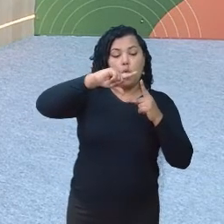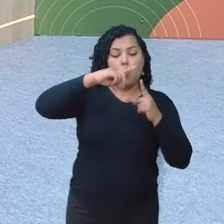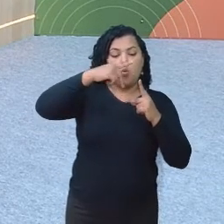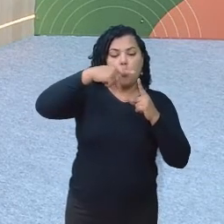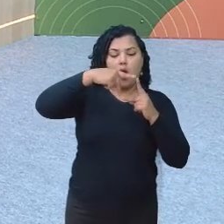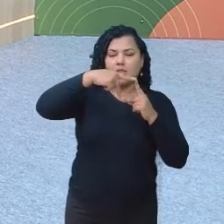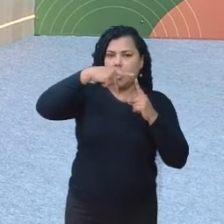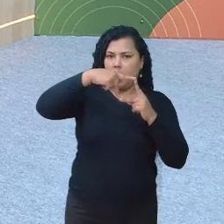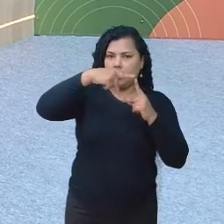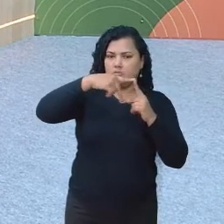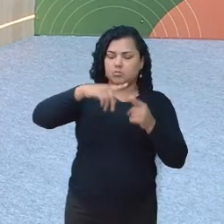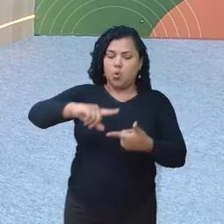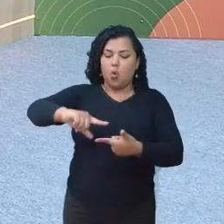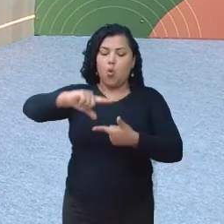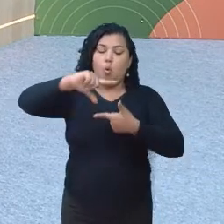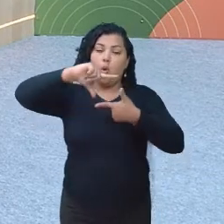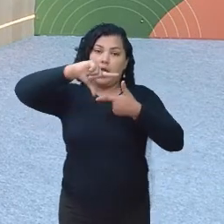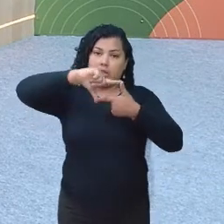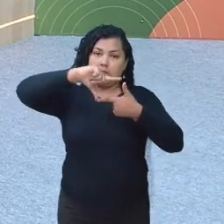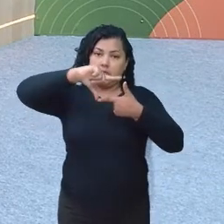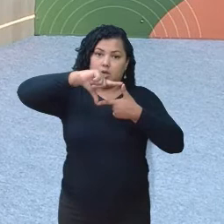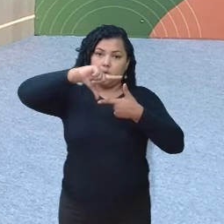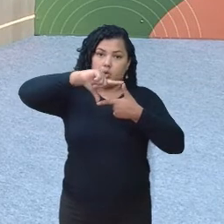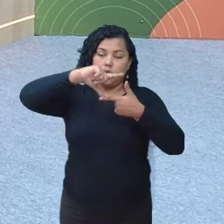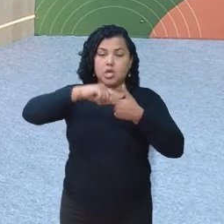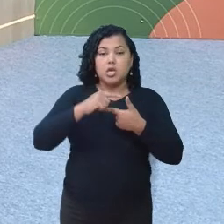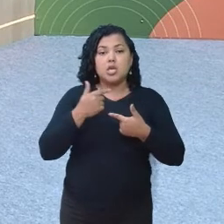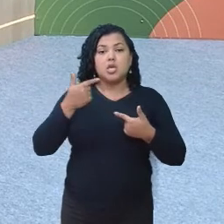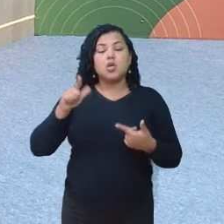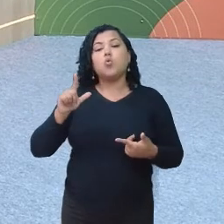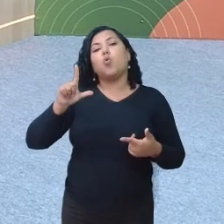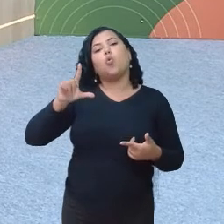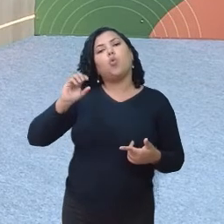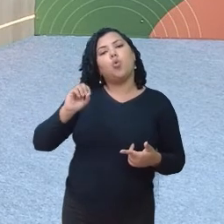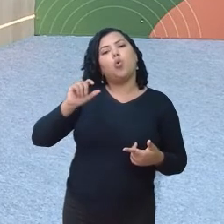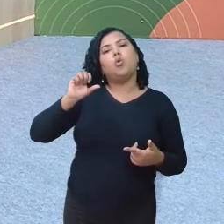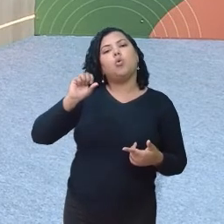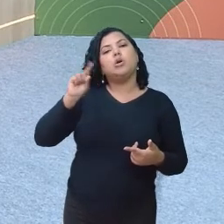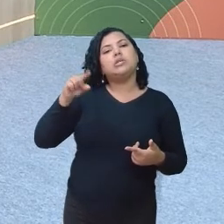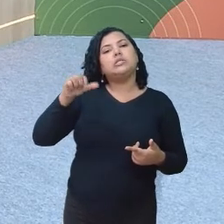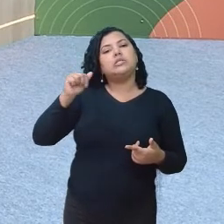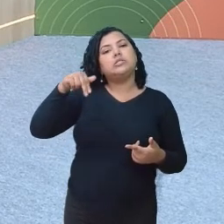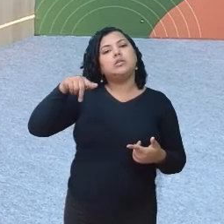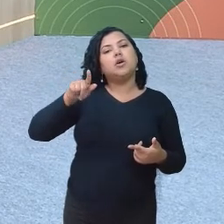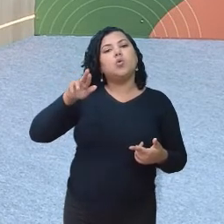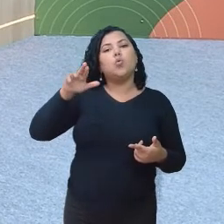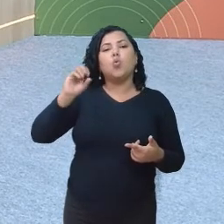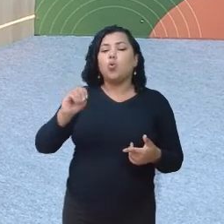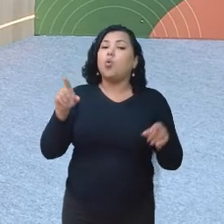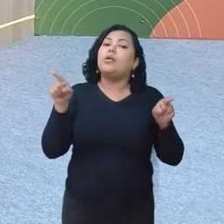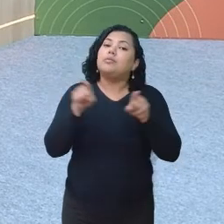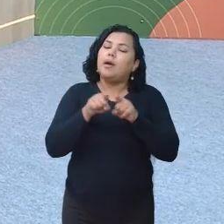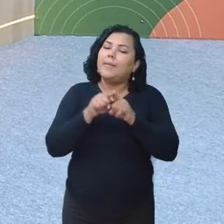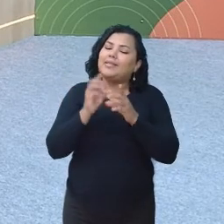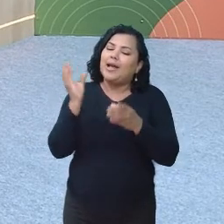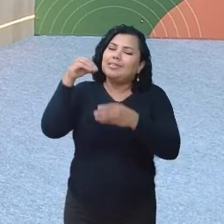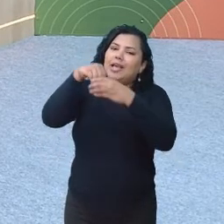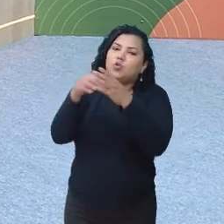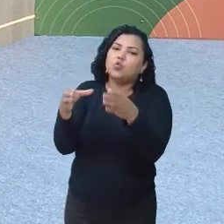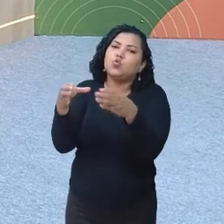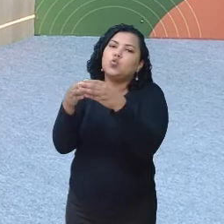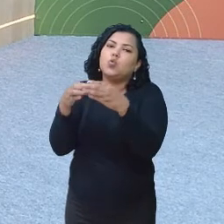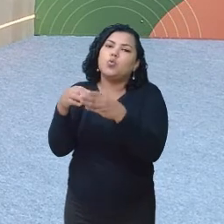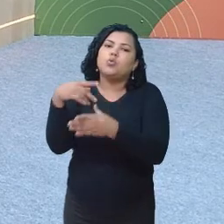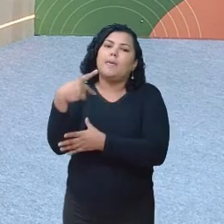losango são paralelogramos. Tá certo? Então, a gente vai classificar a partir desse momento em